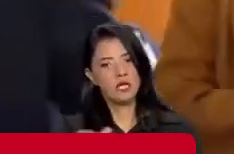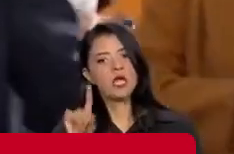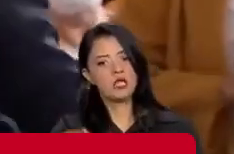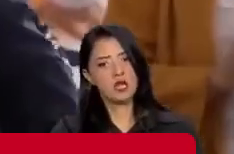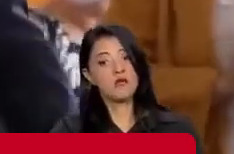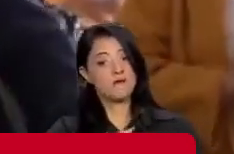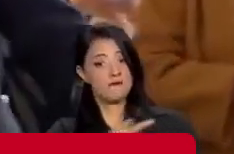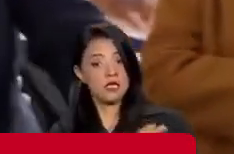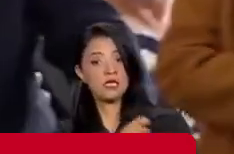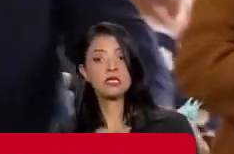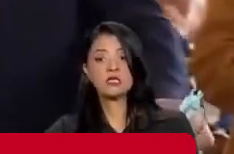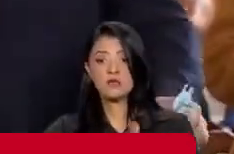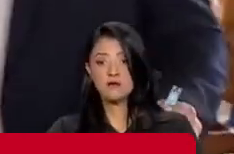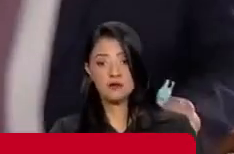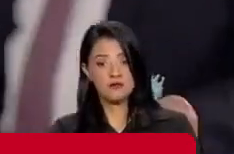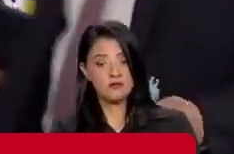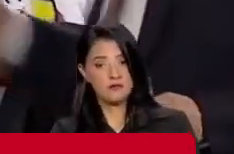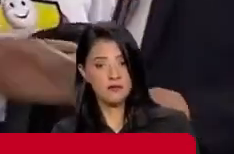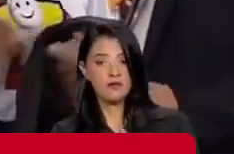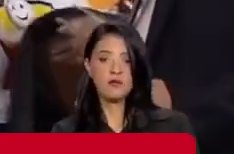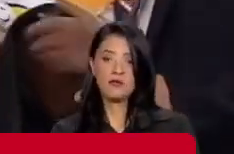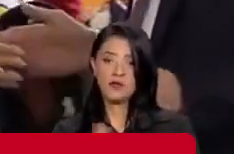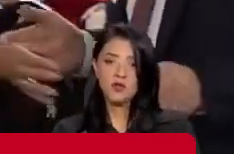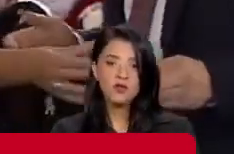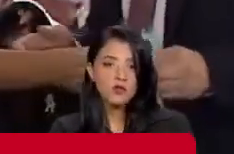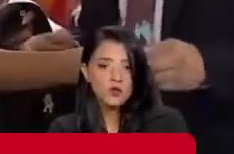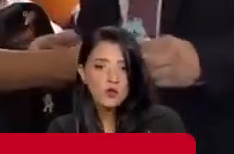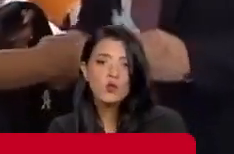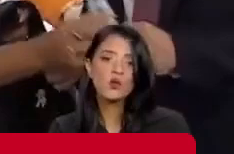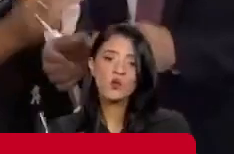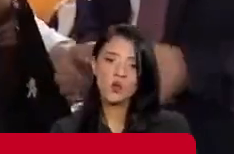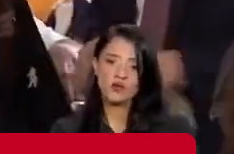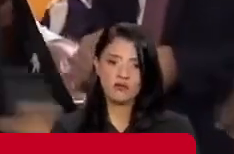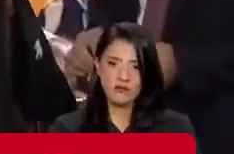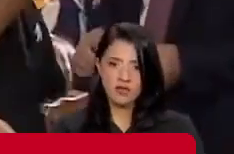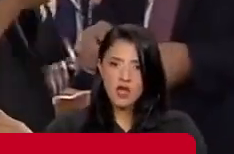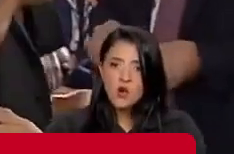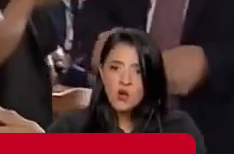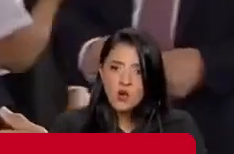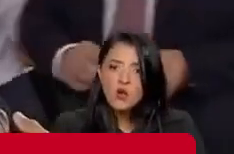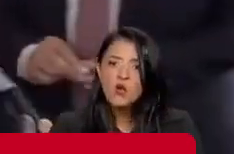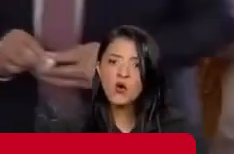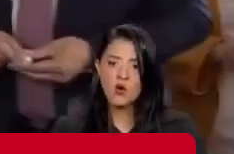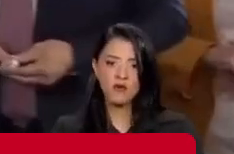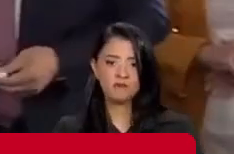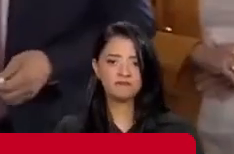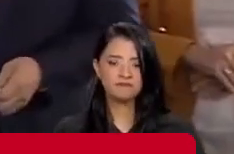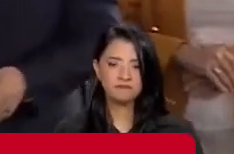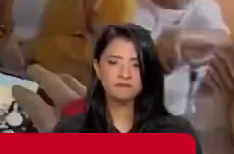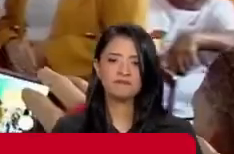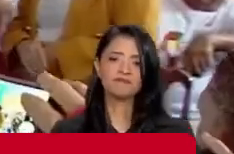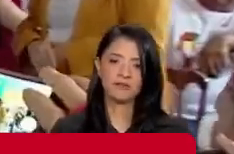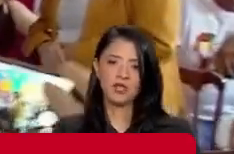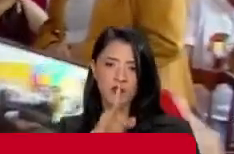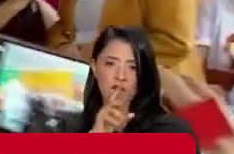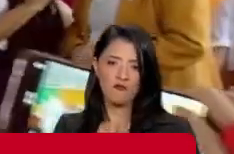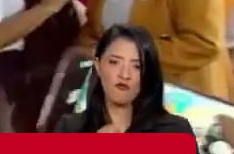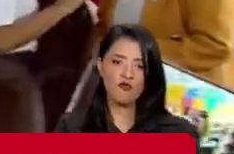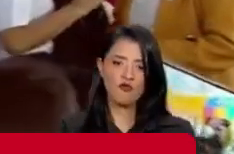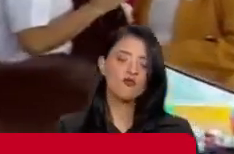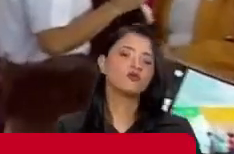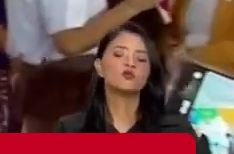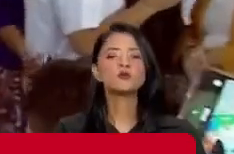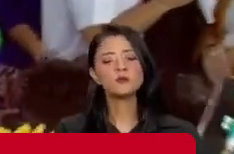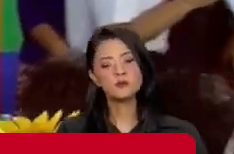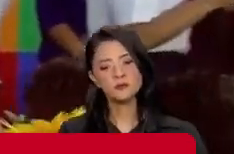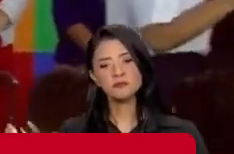Está aí, presidente Lula, recebendo aí a vacina bivalente contra a Covid-19, reforço dessa vacina aplicada